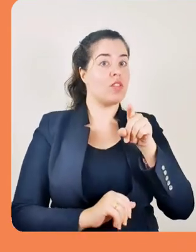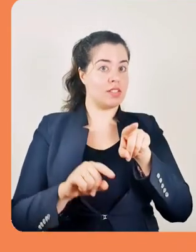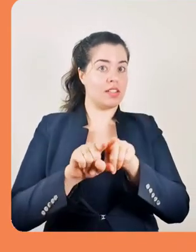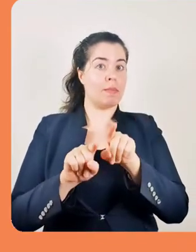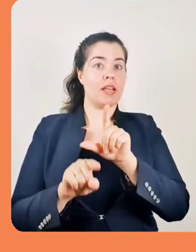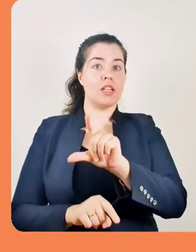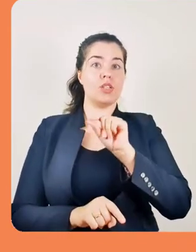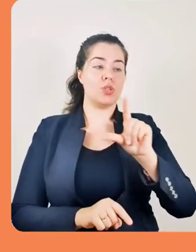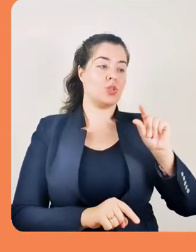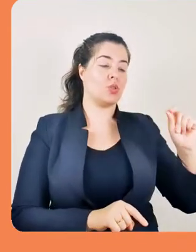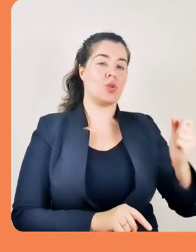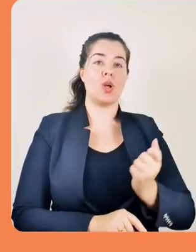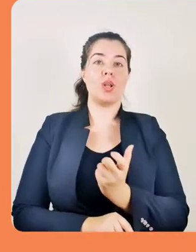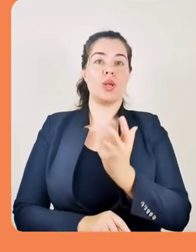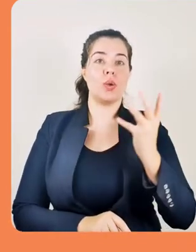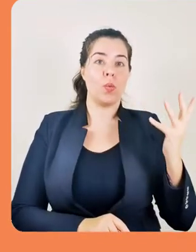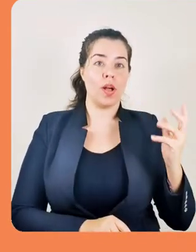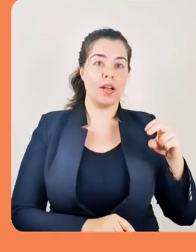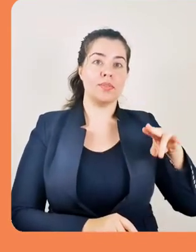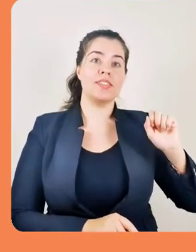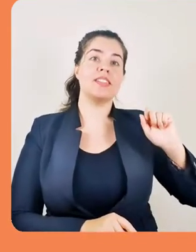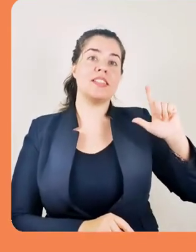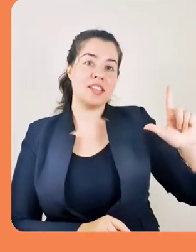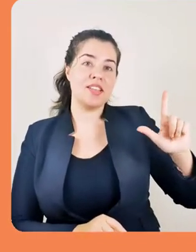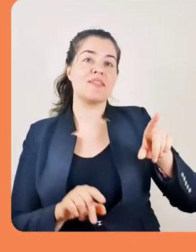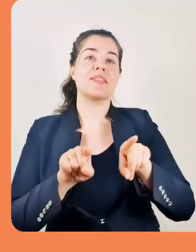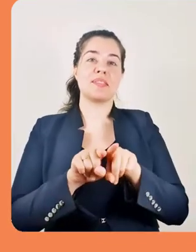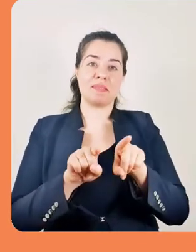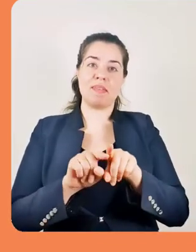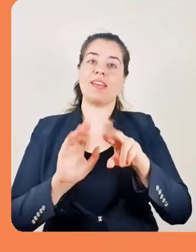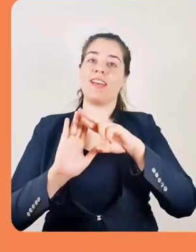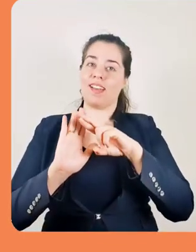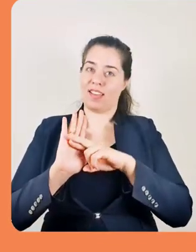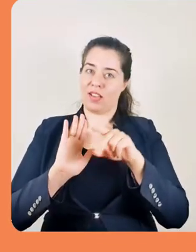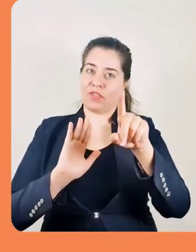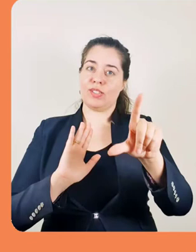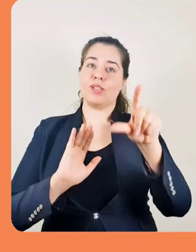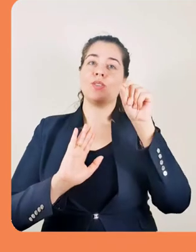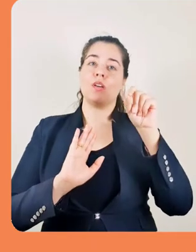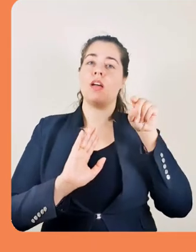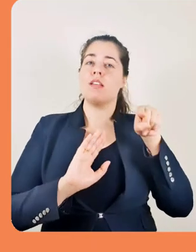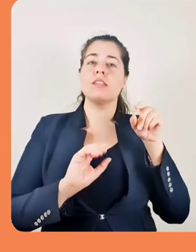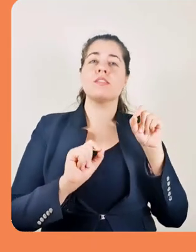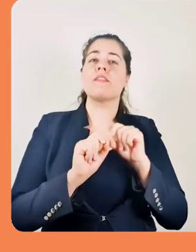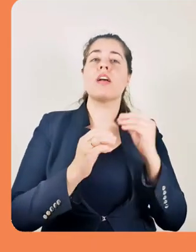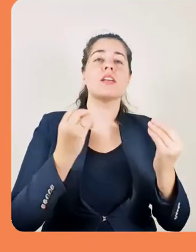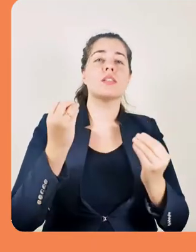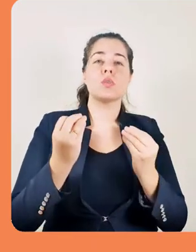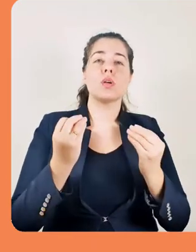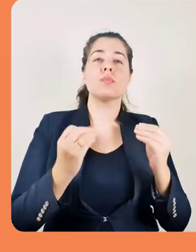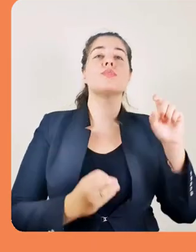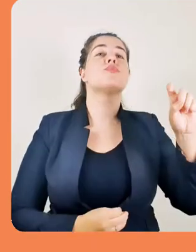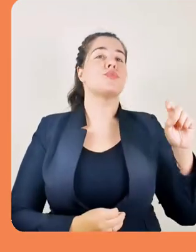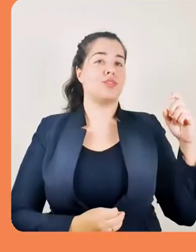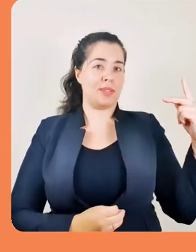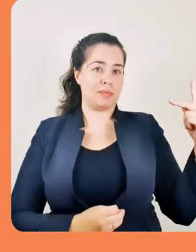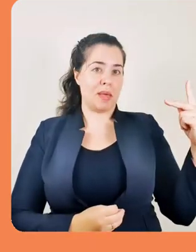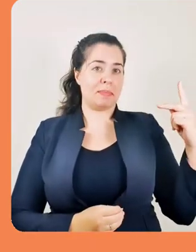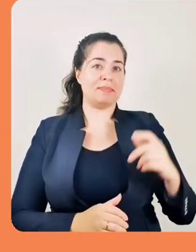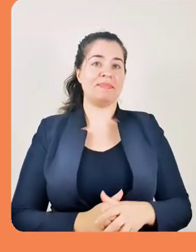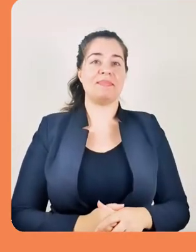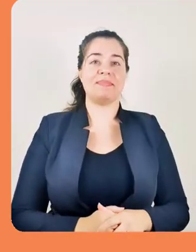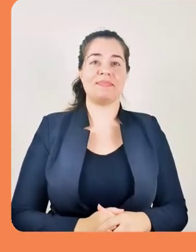passa de nível você escolhe a quantidade de níveis você registra Quais são as regras para ganhar pontos